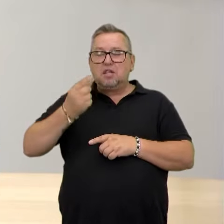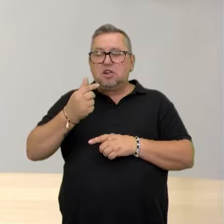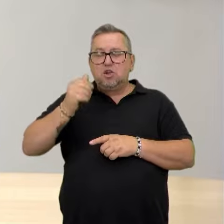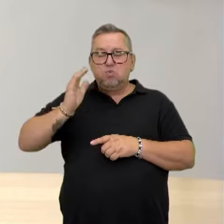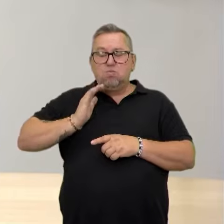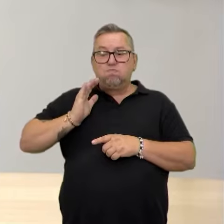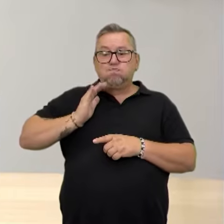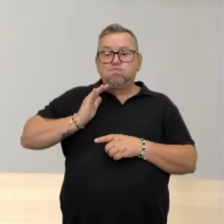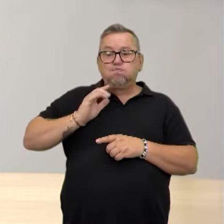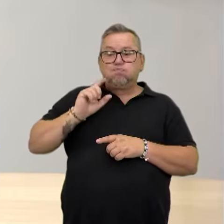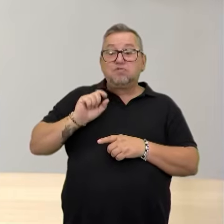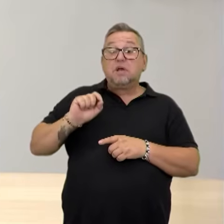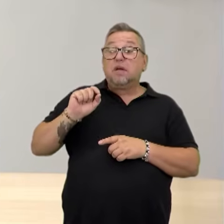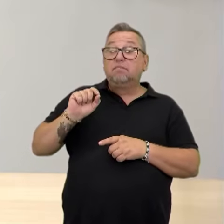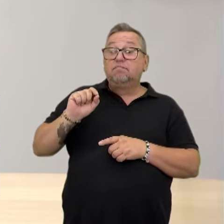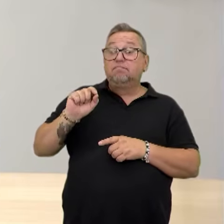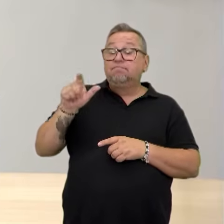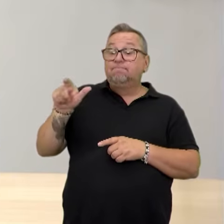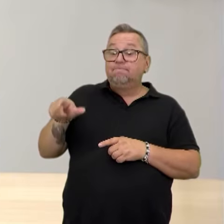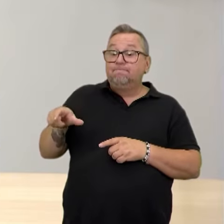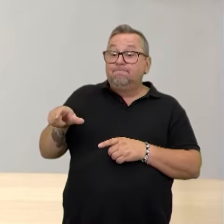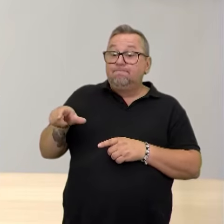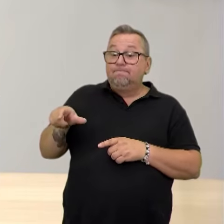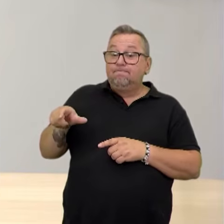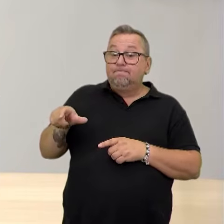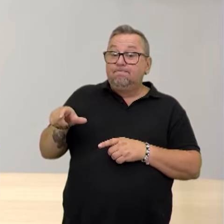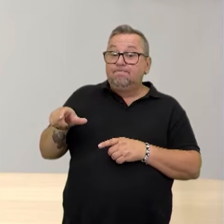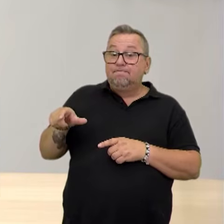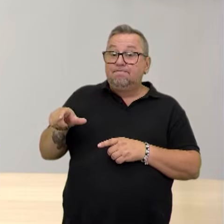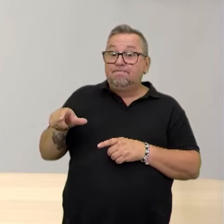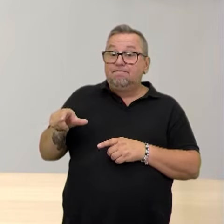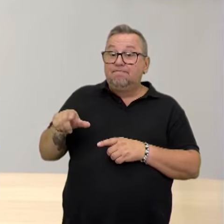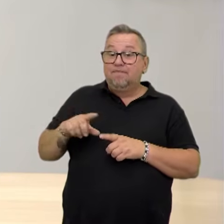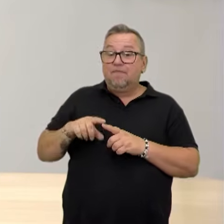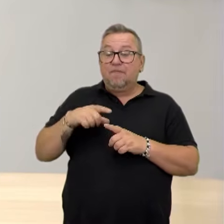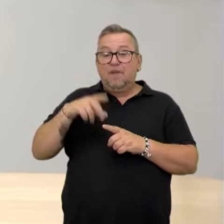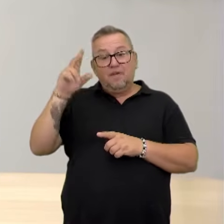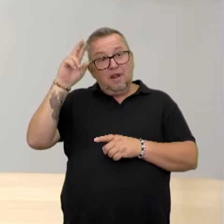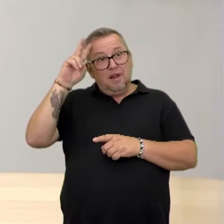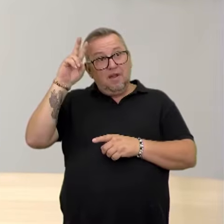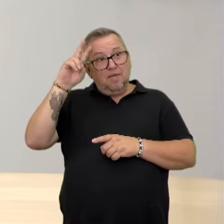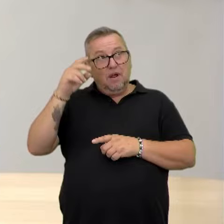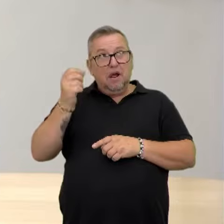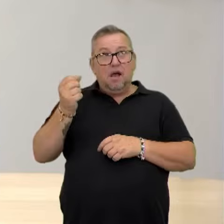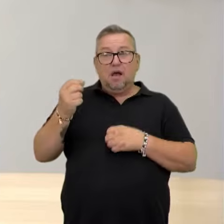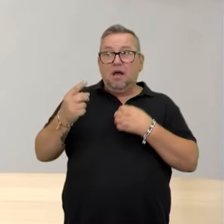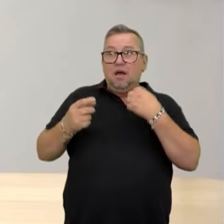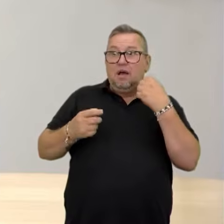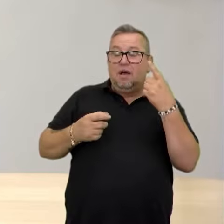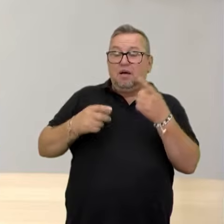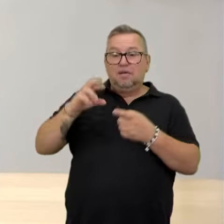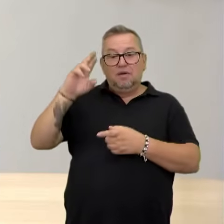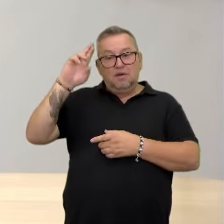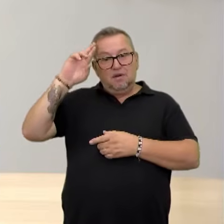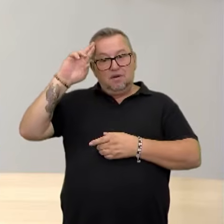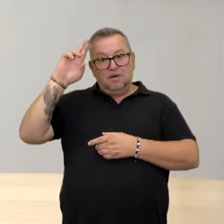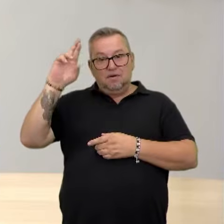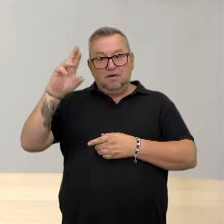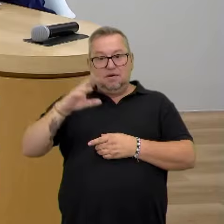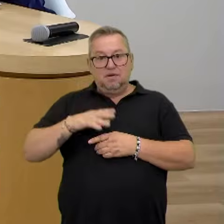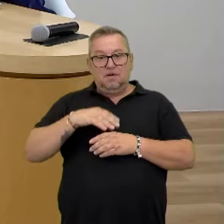história? E aí, né? Talvez vocês vão querer até lembrar, assim, algum dono